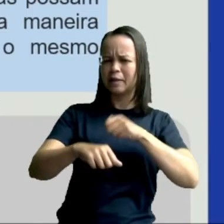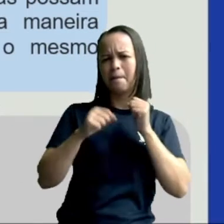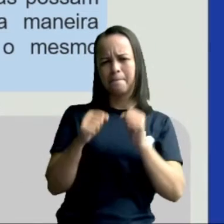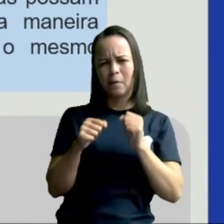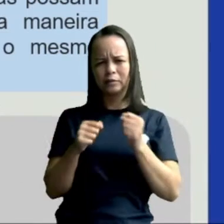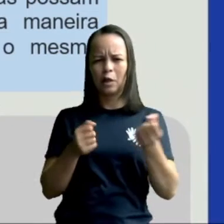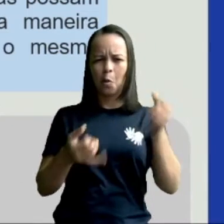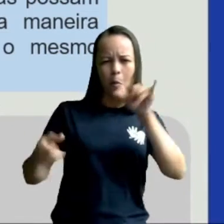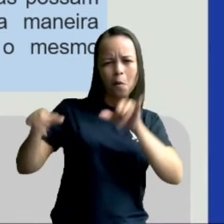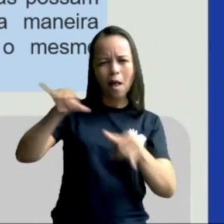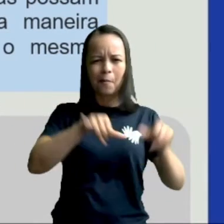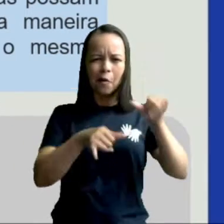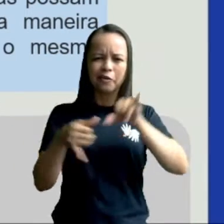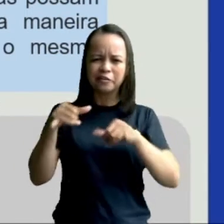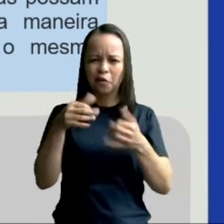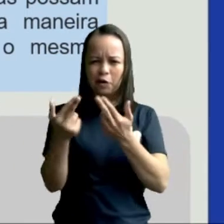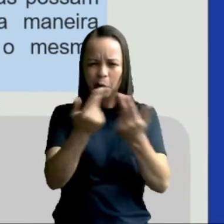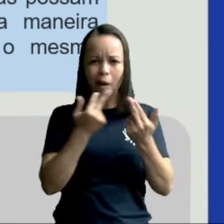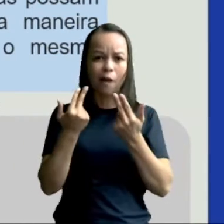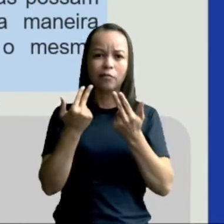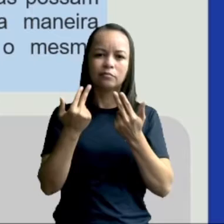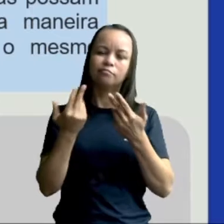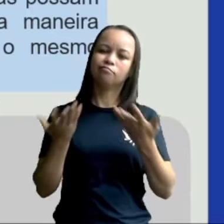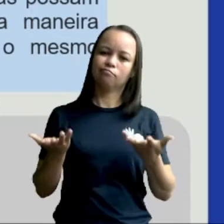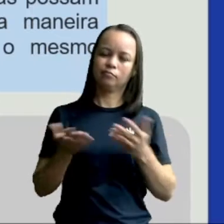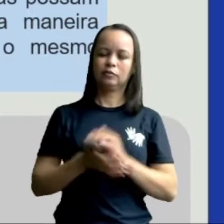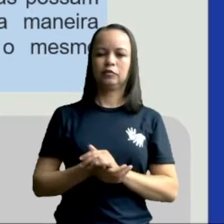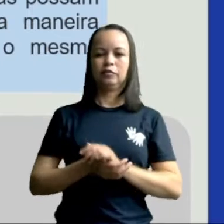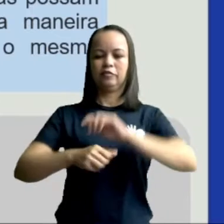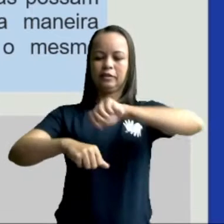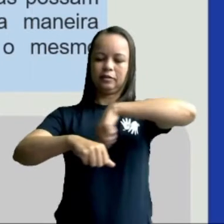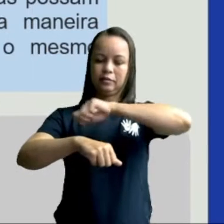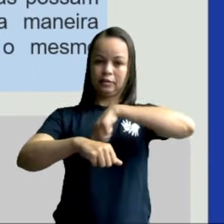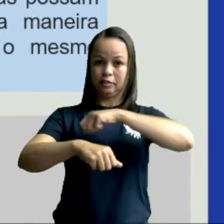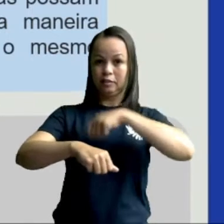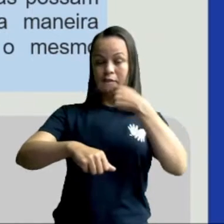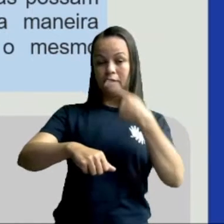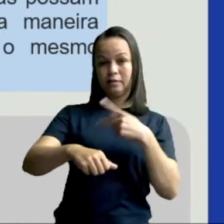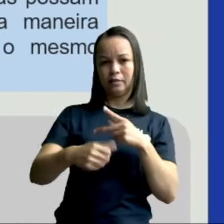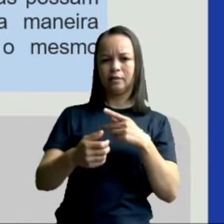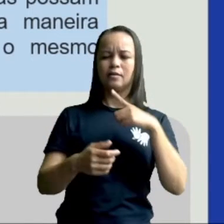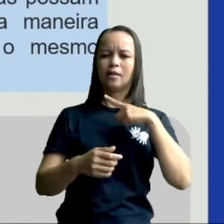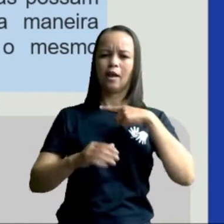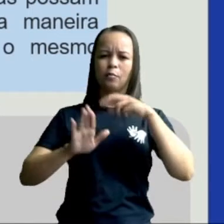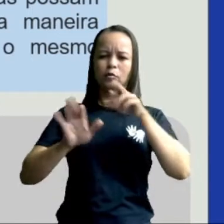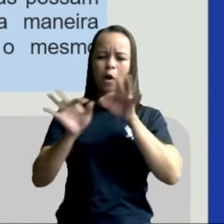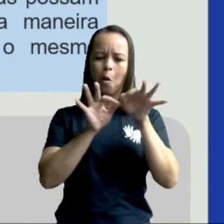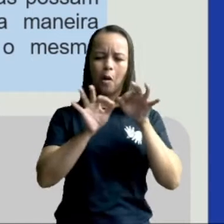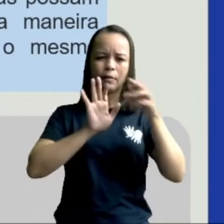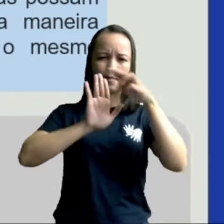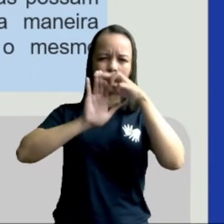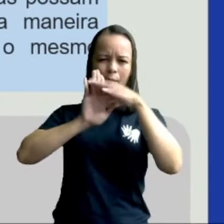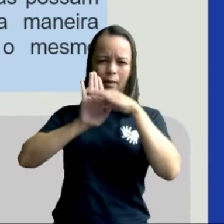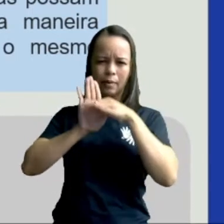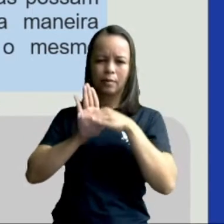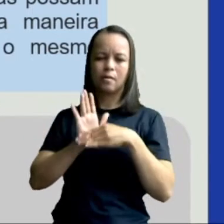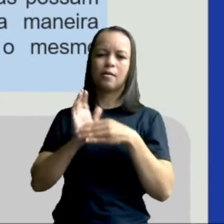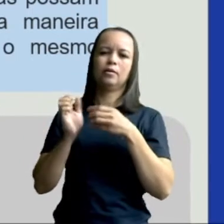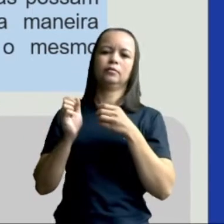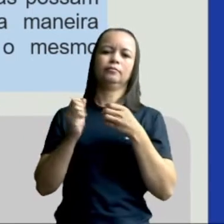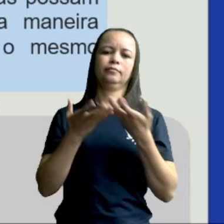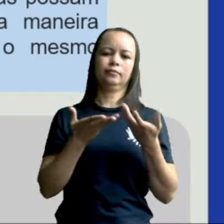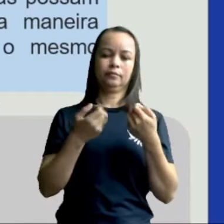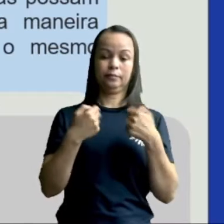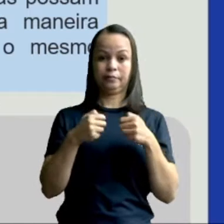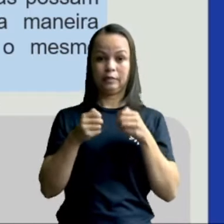um laboratório? Quando fazemos uma receita, temos ali um passo a passo que deve ser seguido.